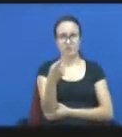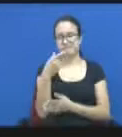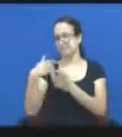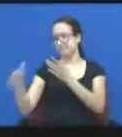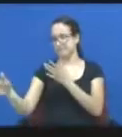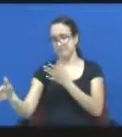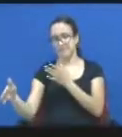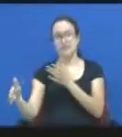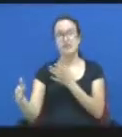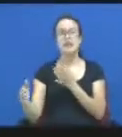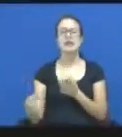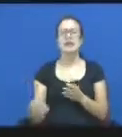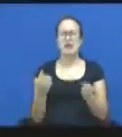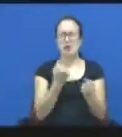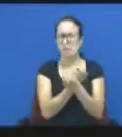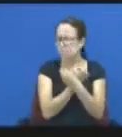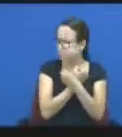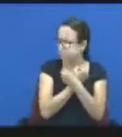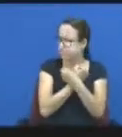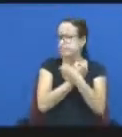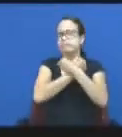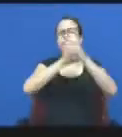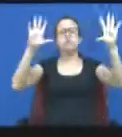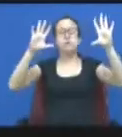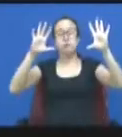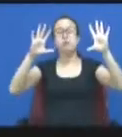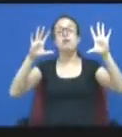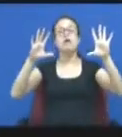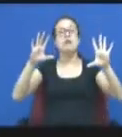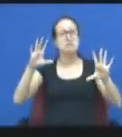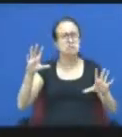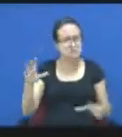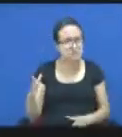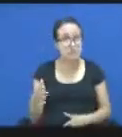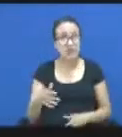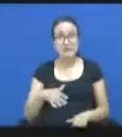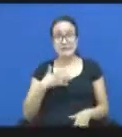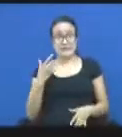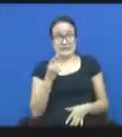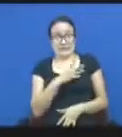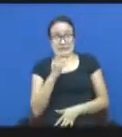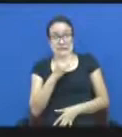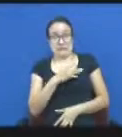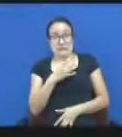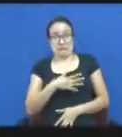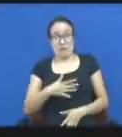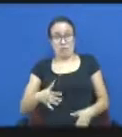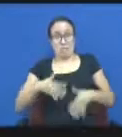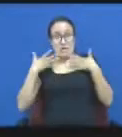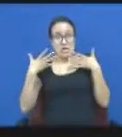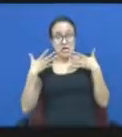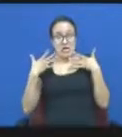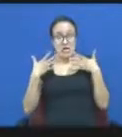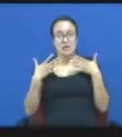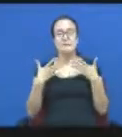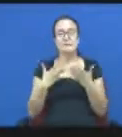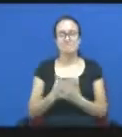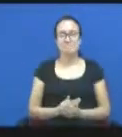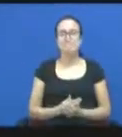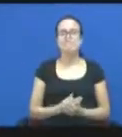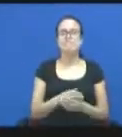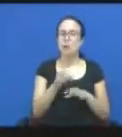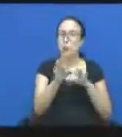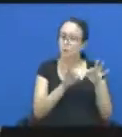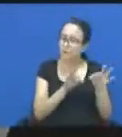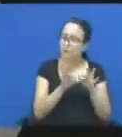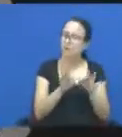uma explosão de assustar. Então, esse projeto faz com que